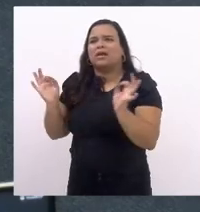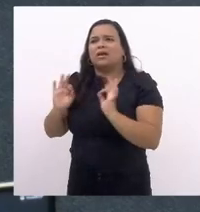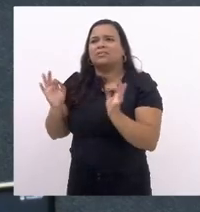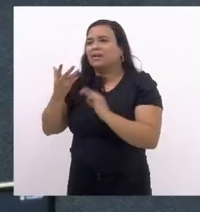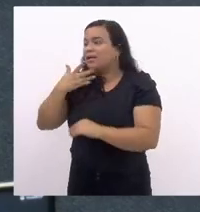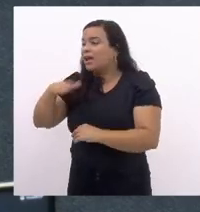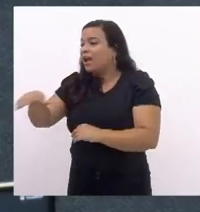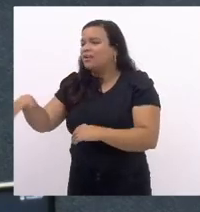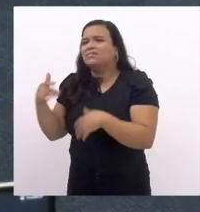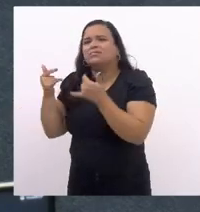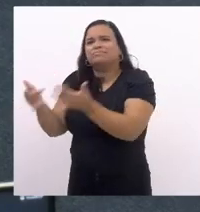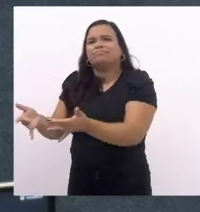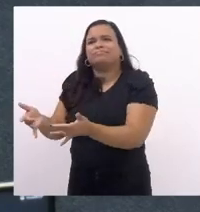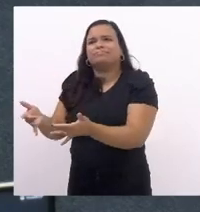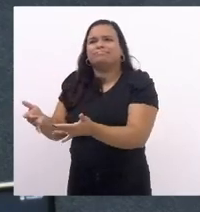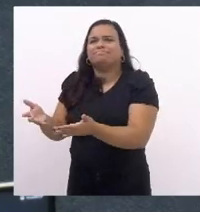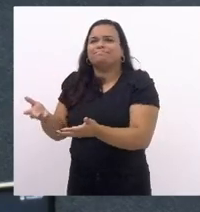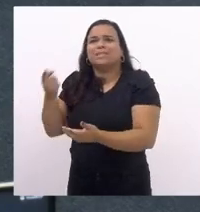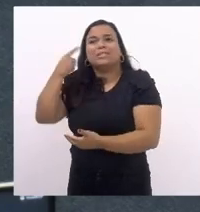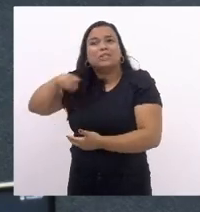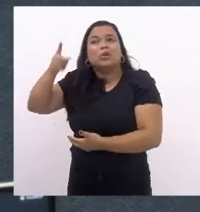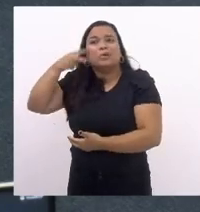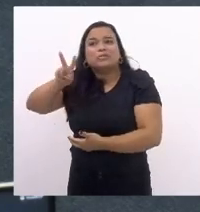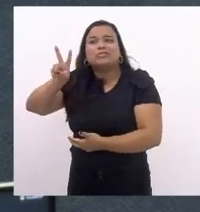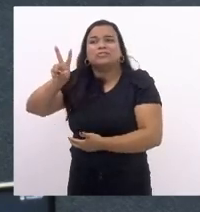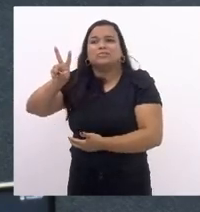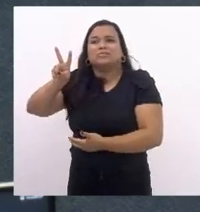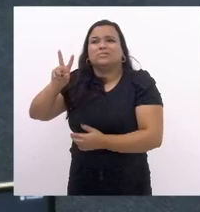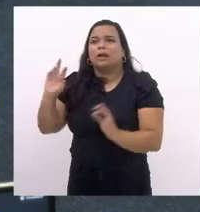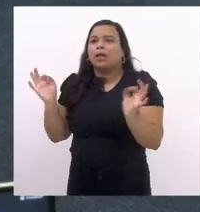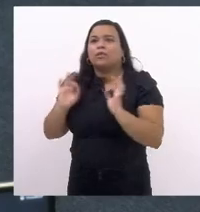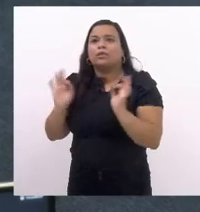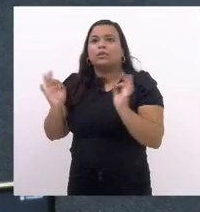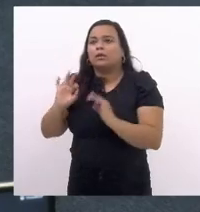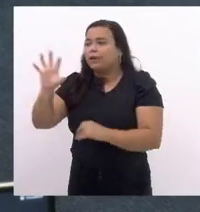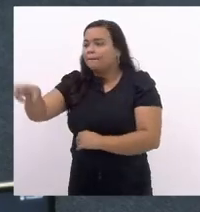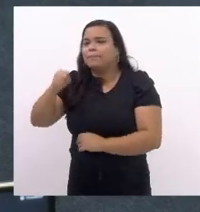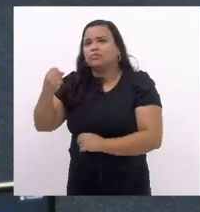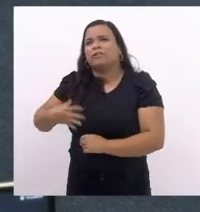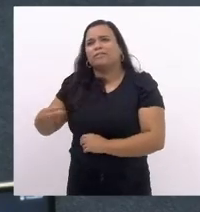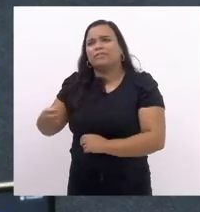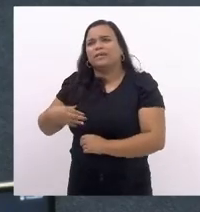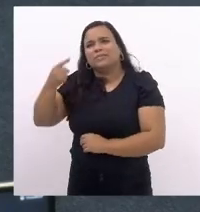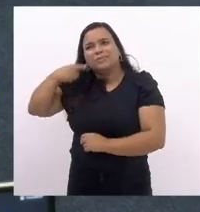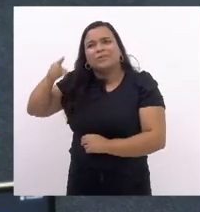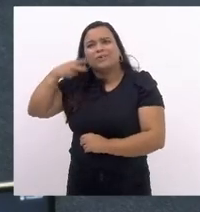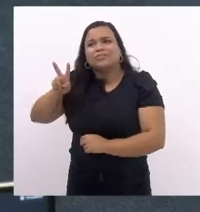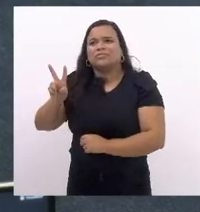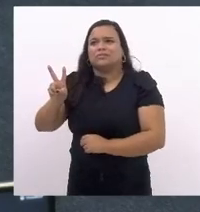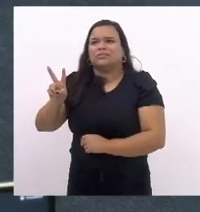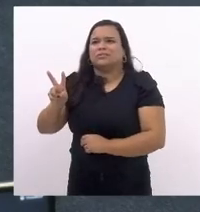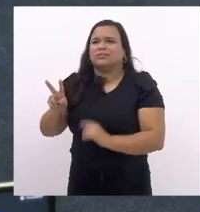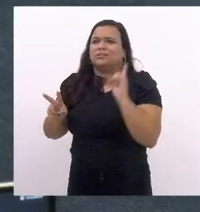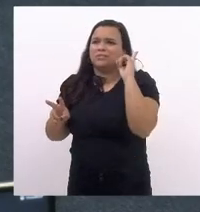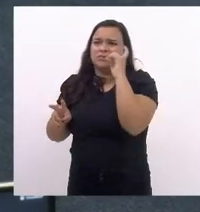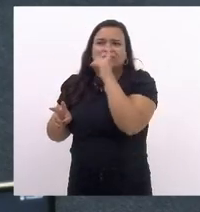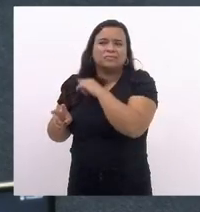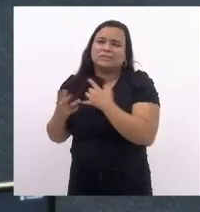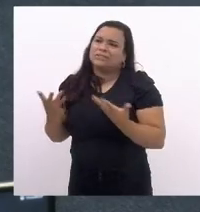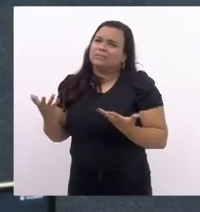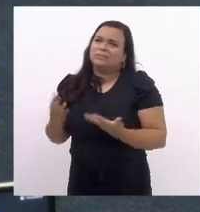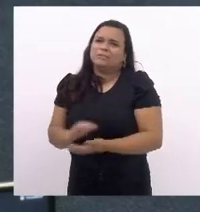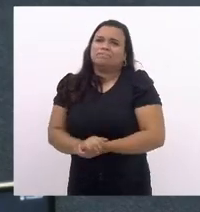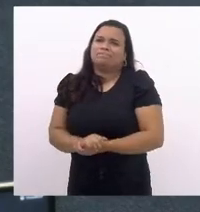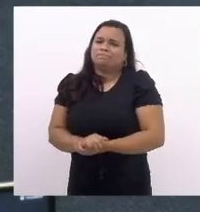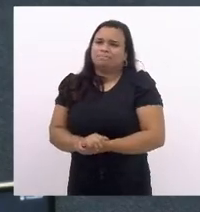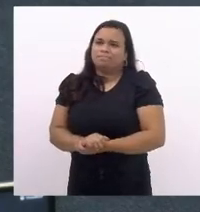sinal. 2 dias seguidos, e acho que ninguém passou na creche para pegar as crianças, Jair. Provavelmente o pior aconteceu.